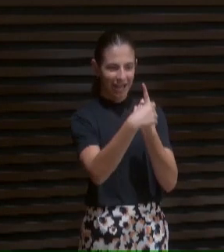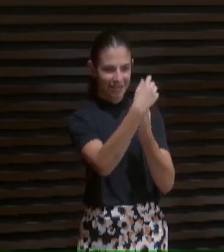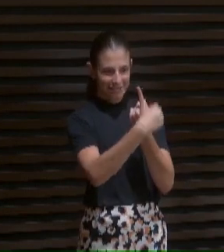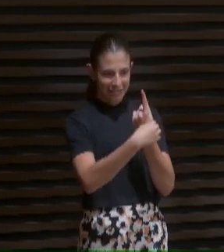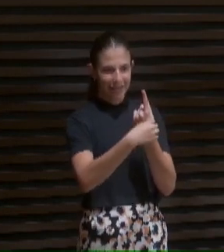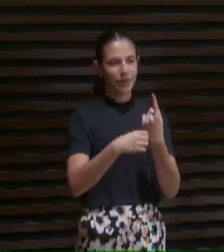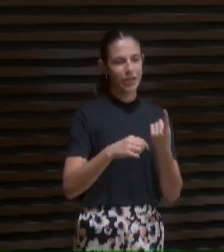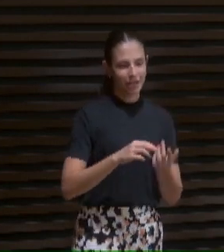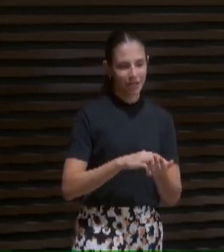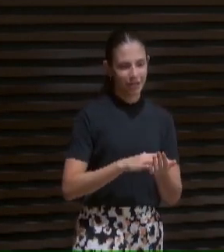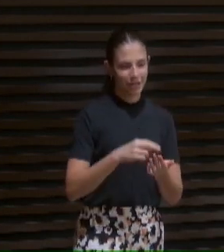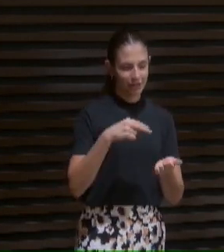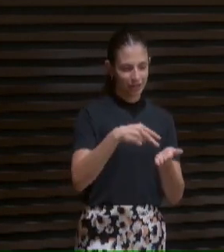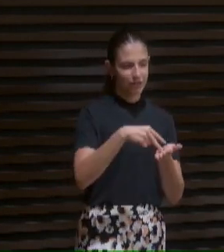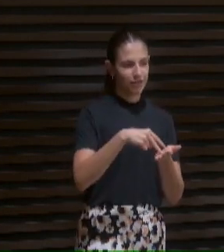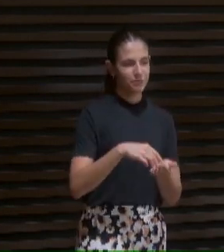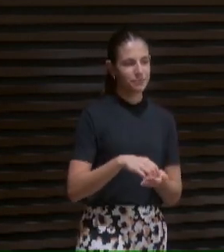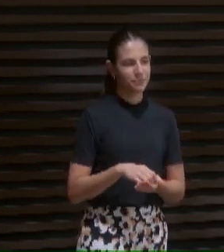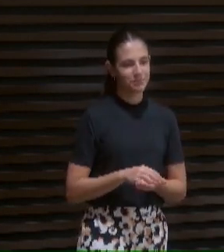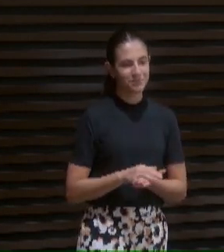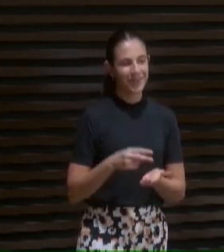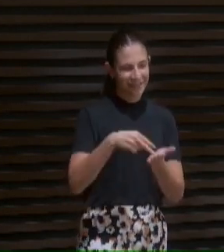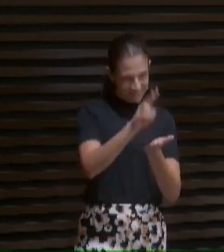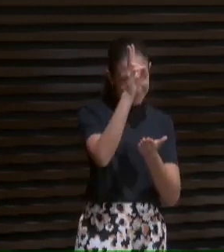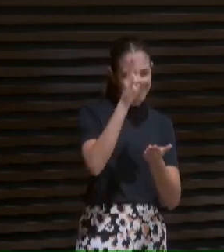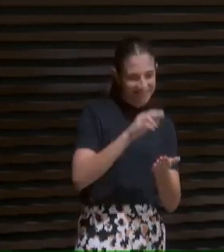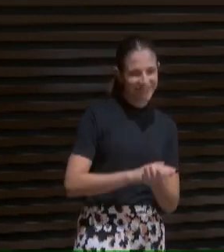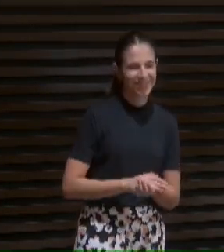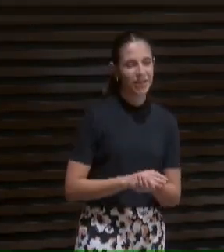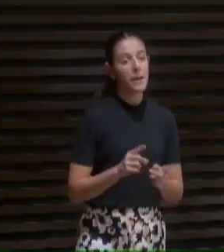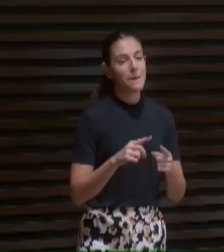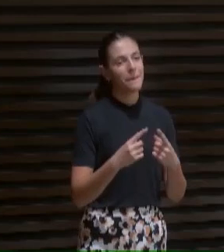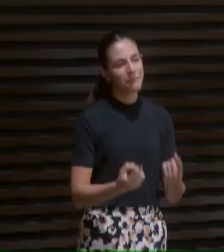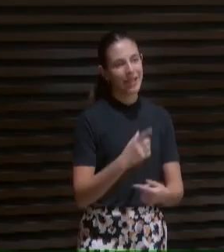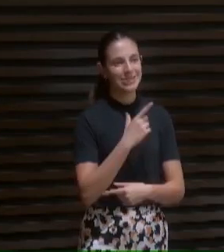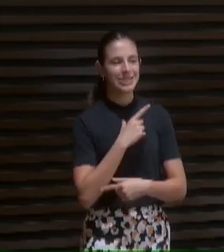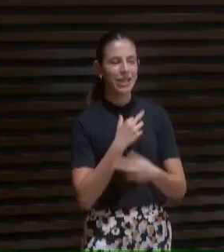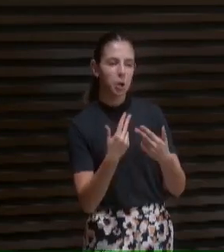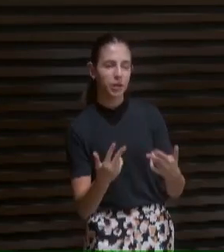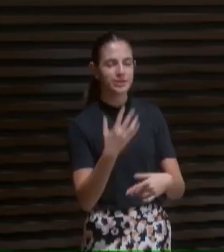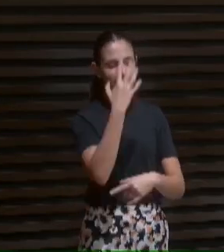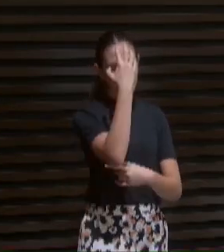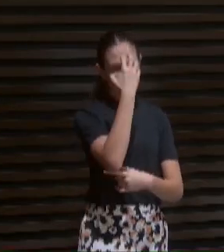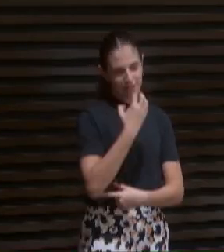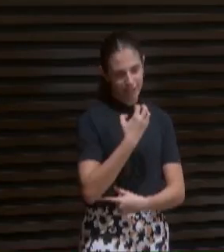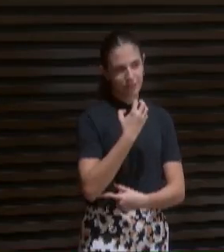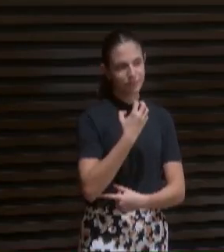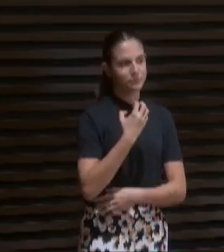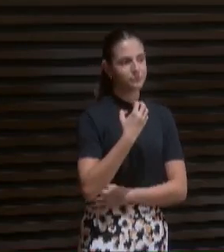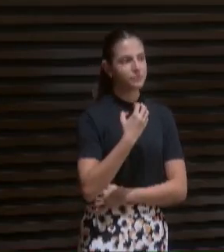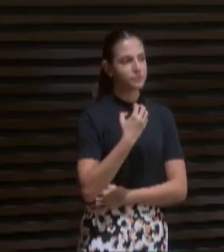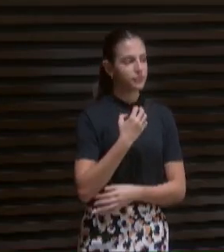O pecado tem outra característica, muito mais séria. E aqui